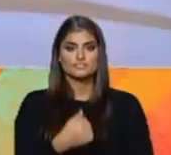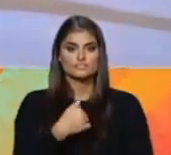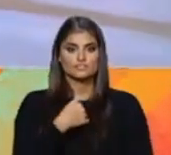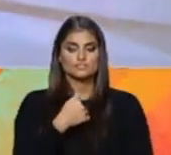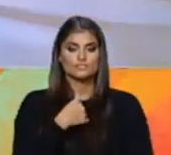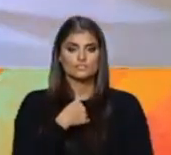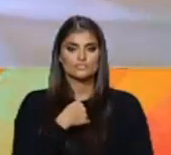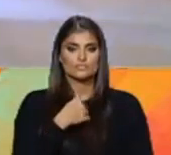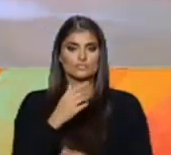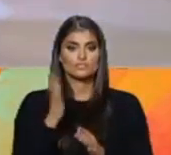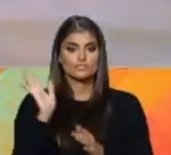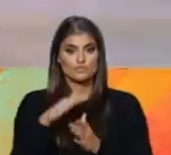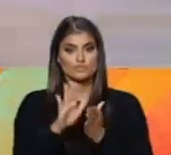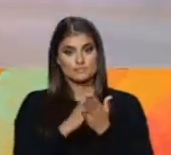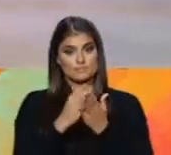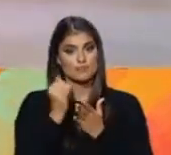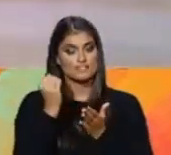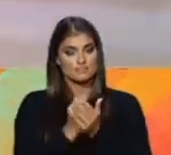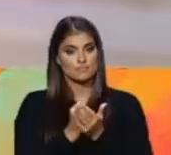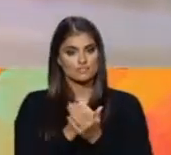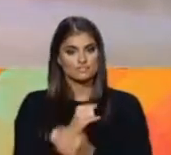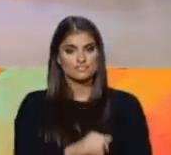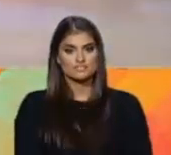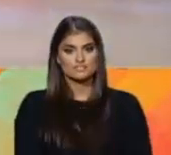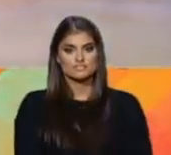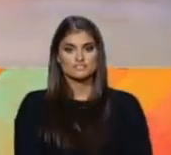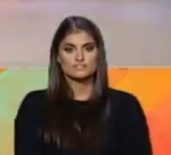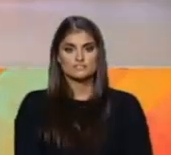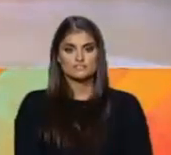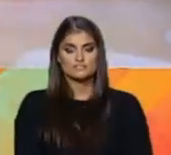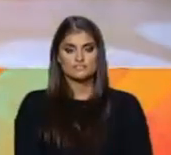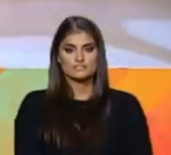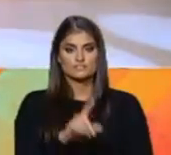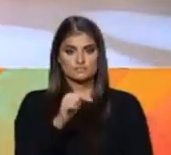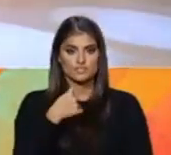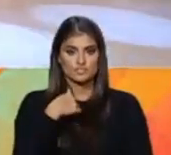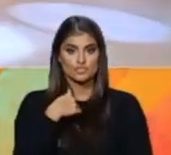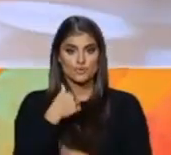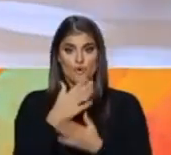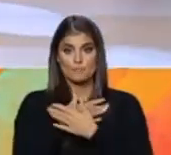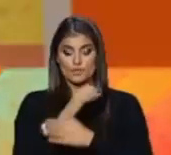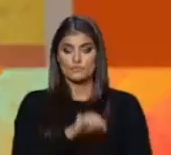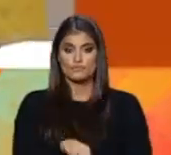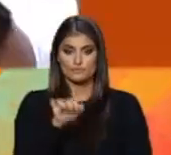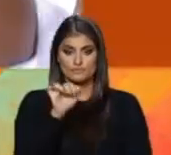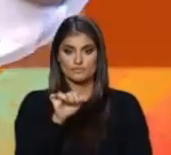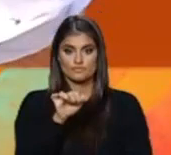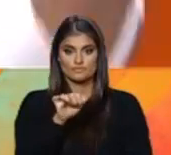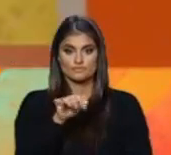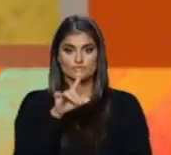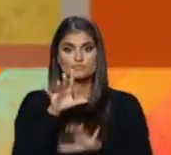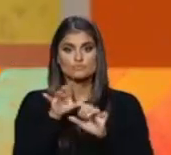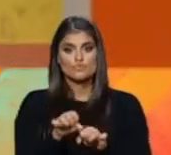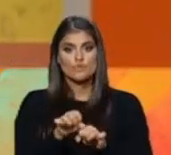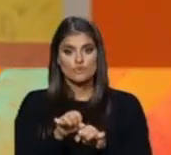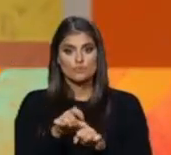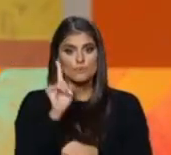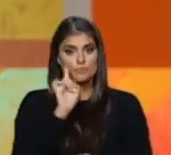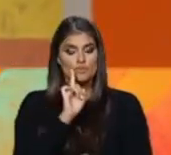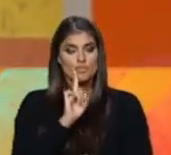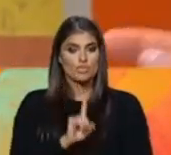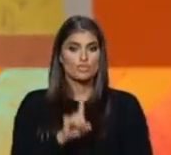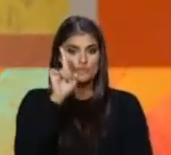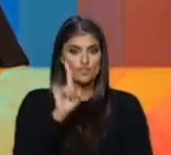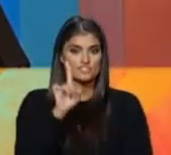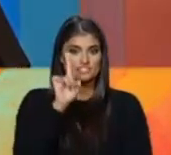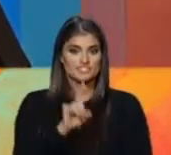E já trouxe passaporte, pois sei que sou teu amigo, arranjo uma mulher do